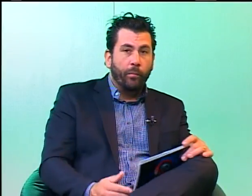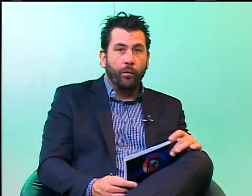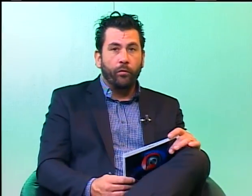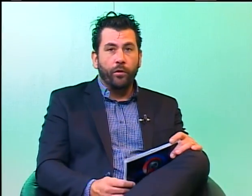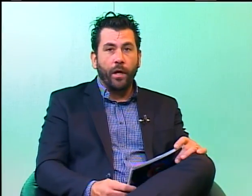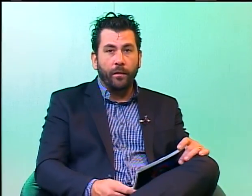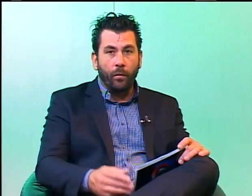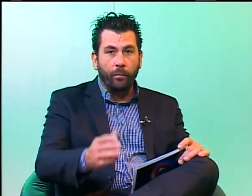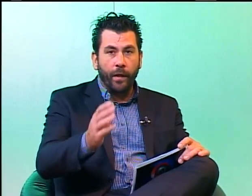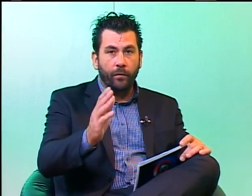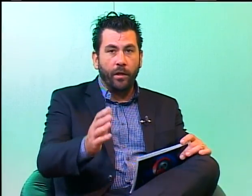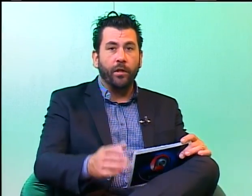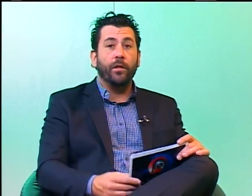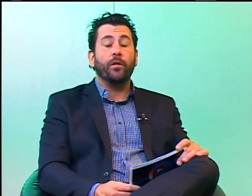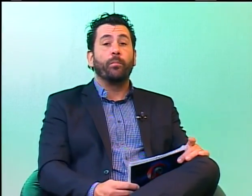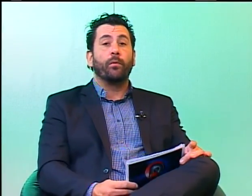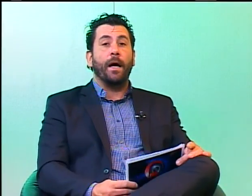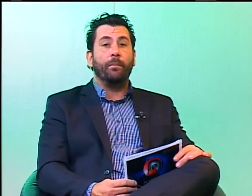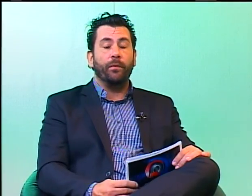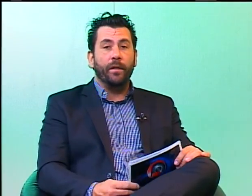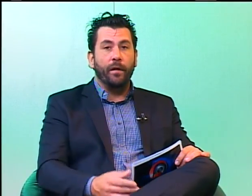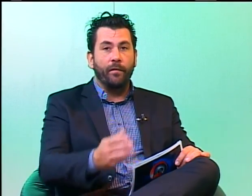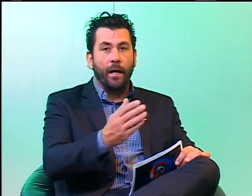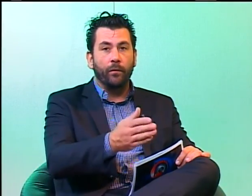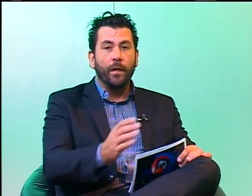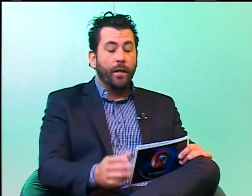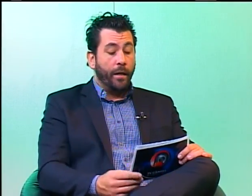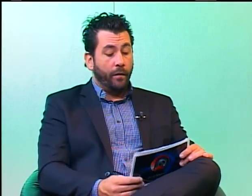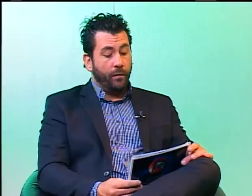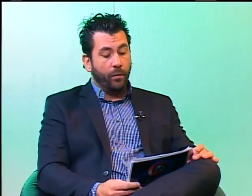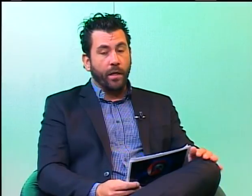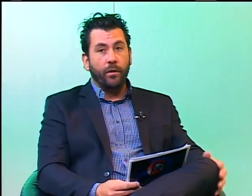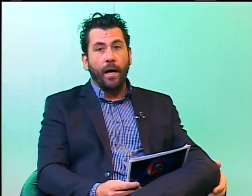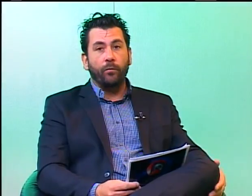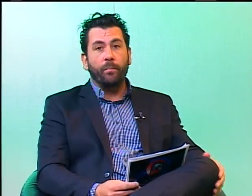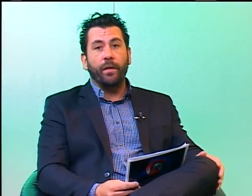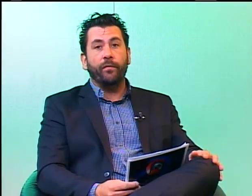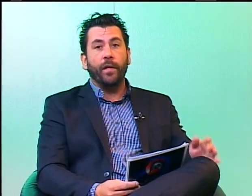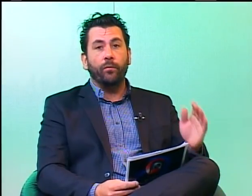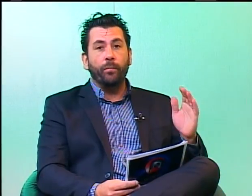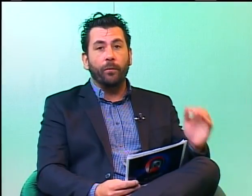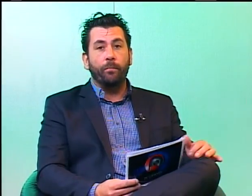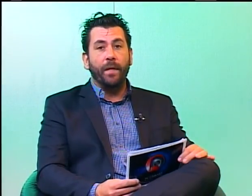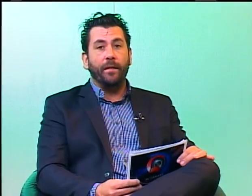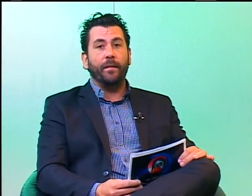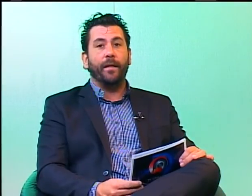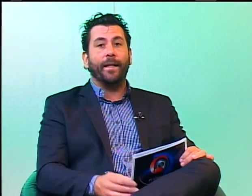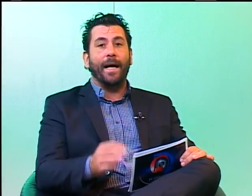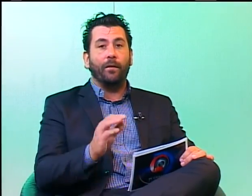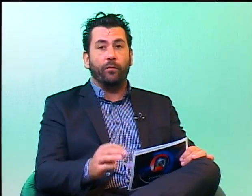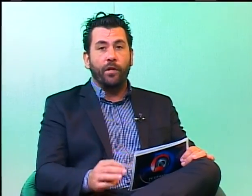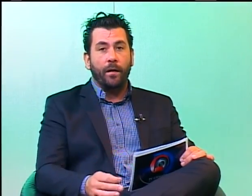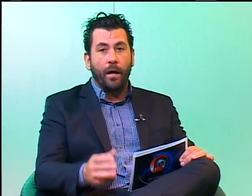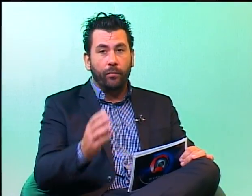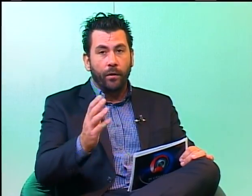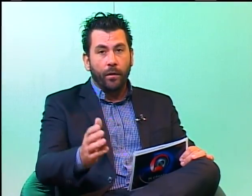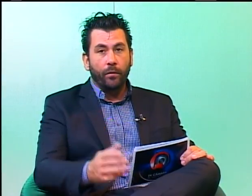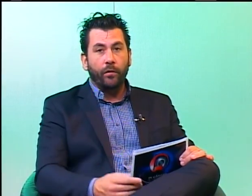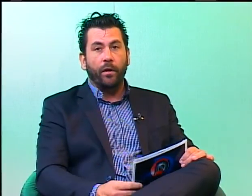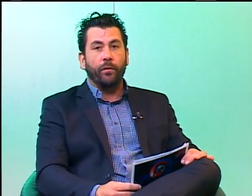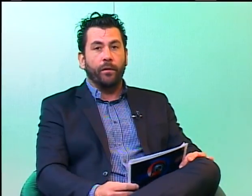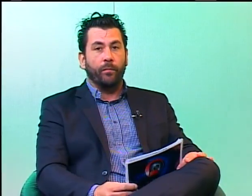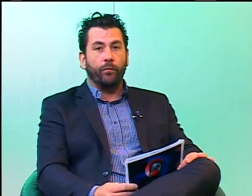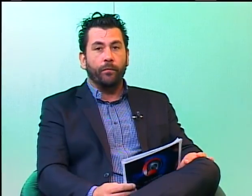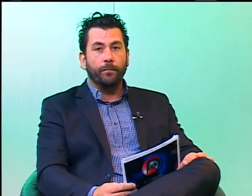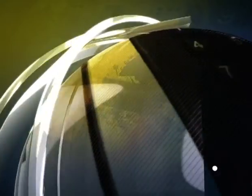querer interromper o senhor, já interrompendo, deixa a gente ir para um rápido intervalo. Esse é o candidato a prefeito pelo PDT, Carlos de Arnaldo.